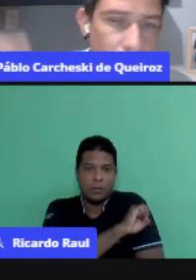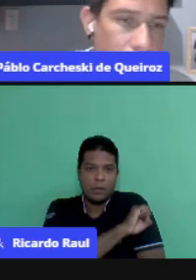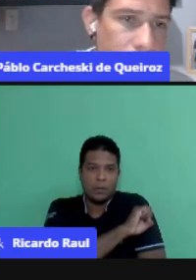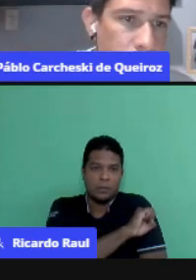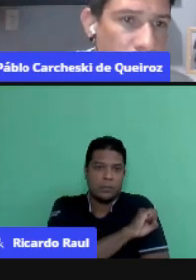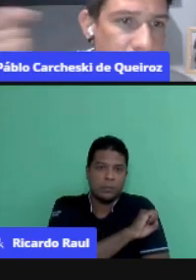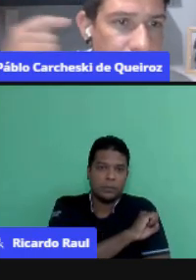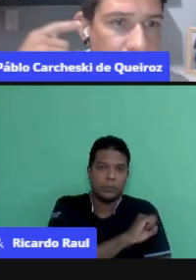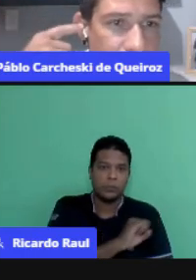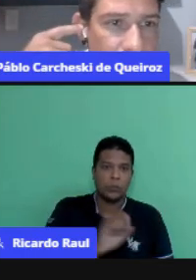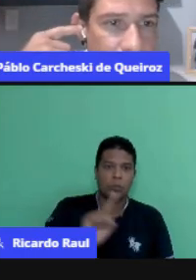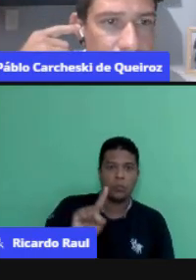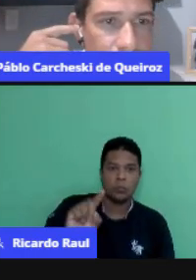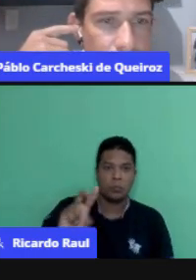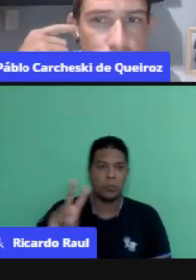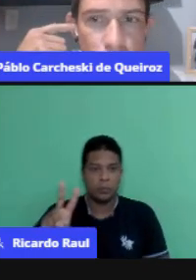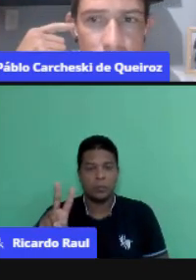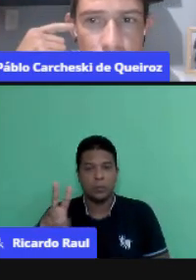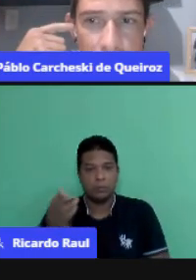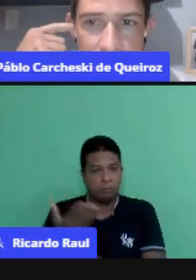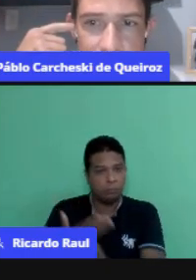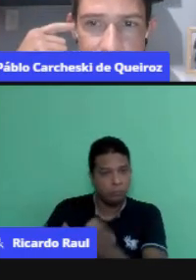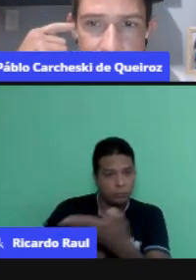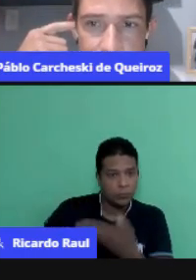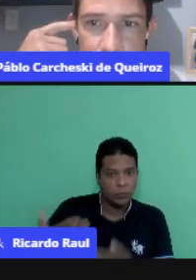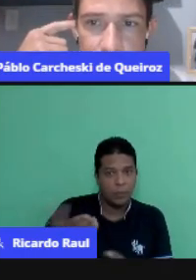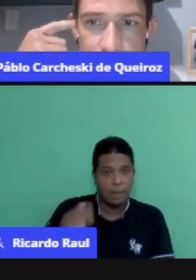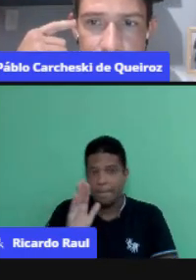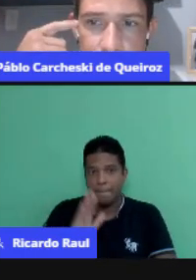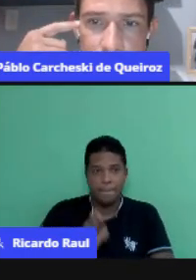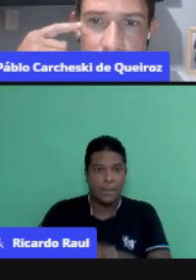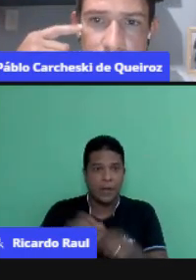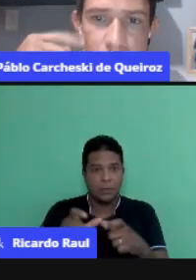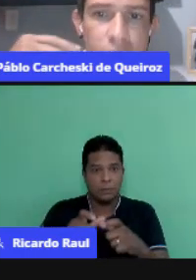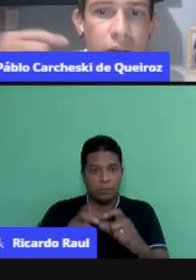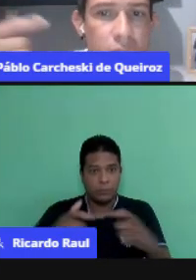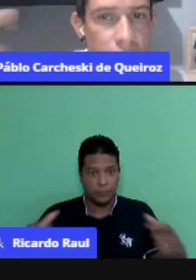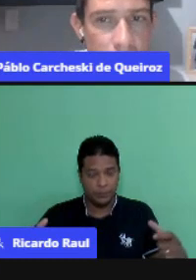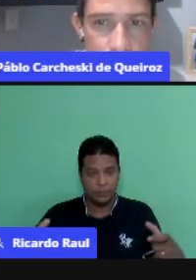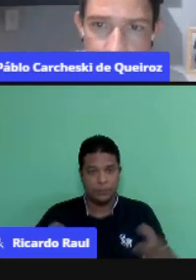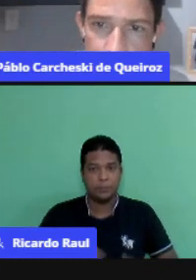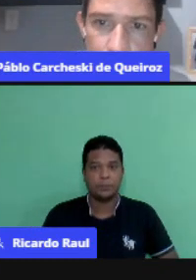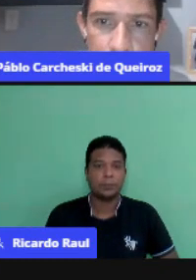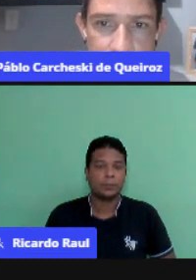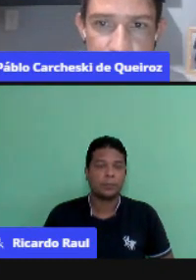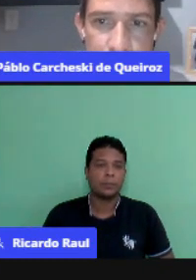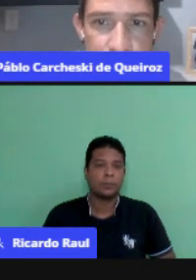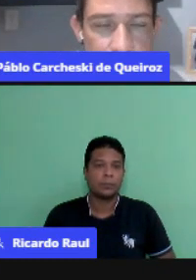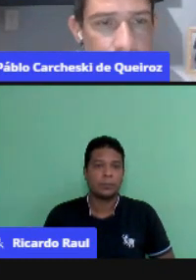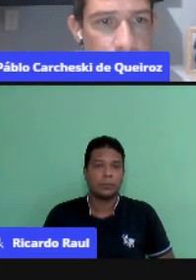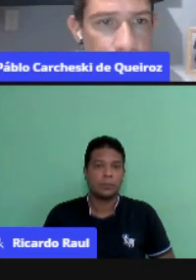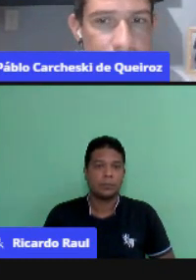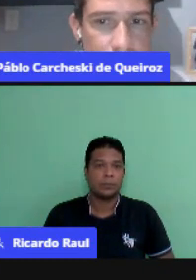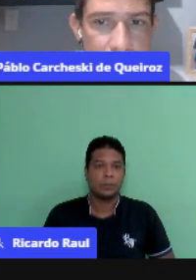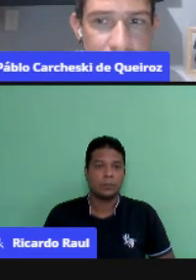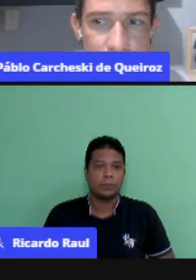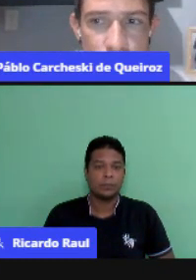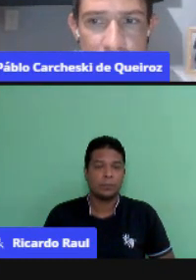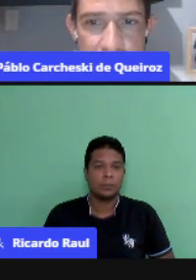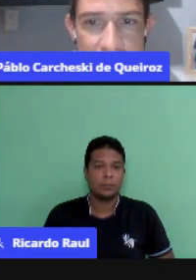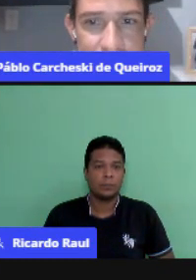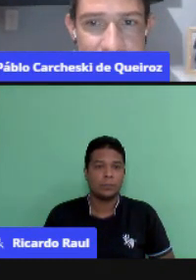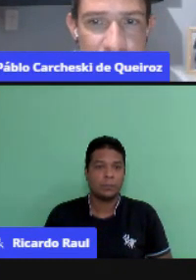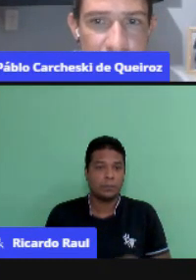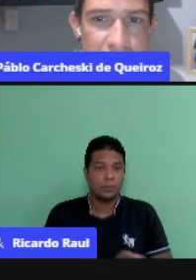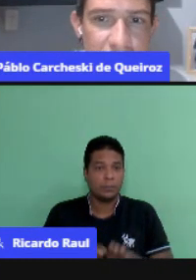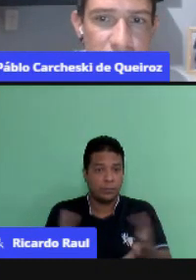2, aqui pode ser relacionadas 2 ou mais, né? E aparentemente aqui também por meio dessa habilidade,